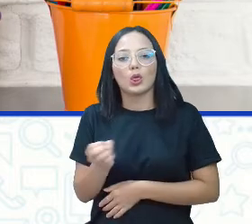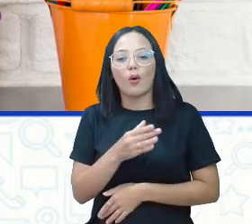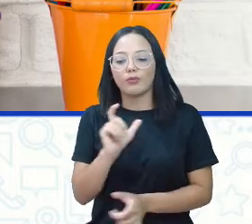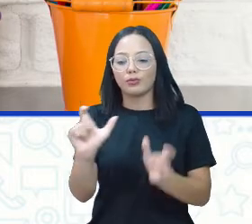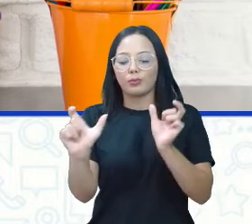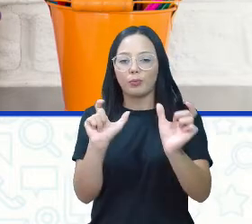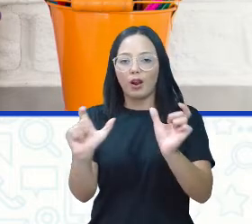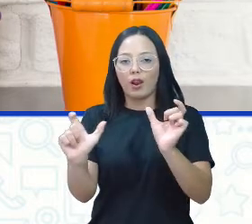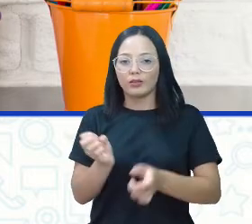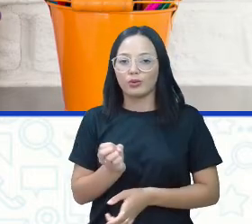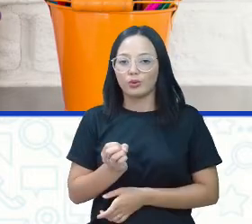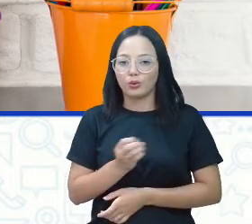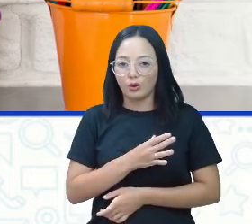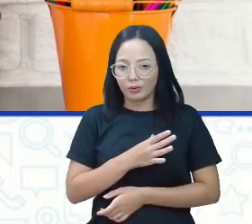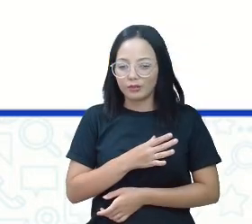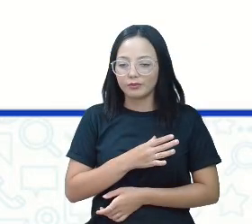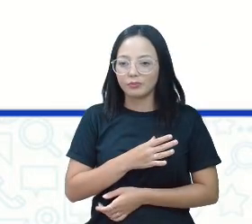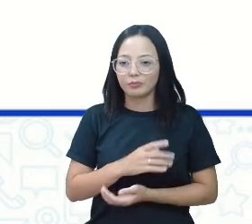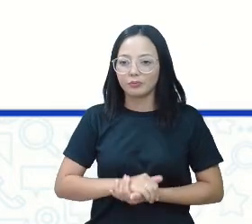palavras.